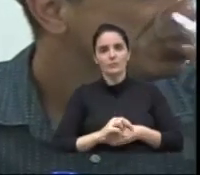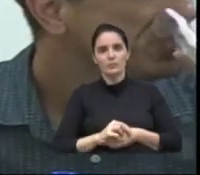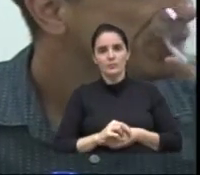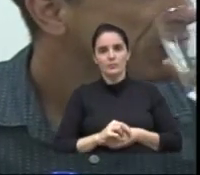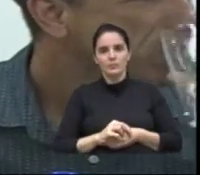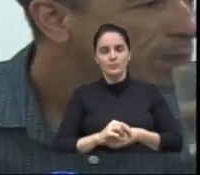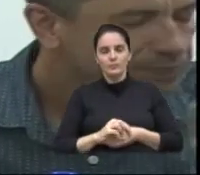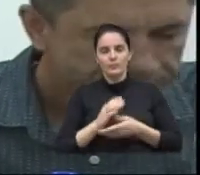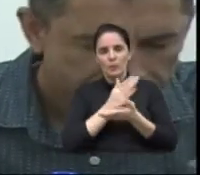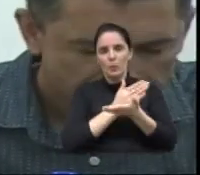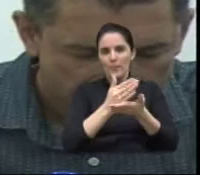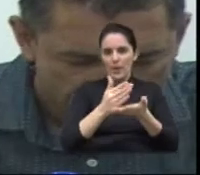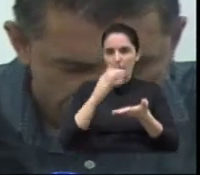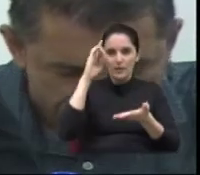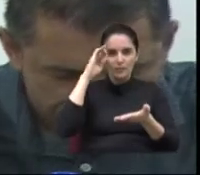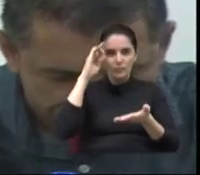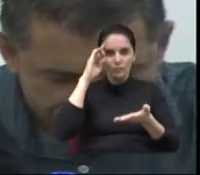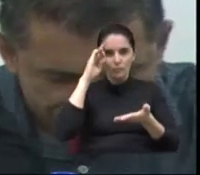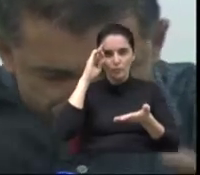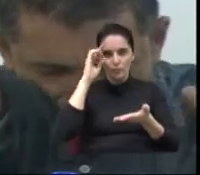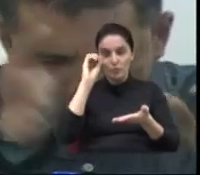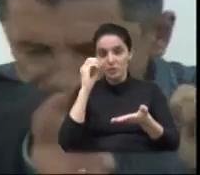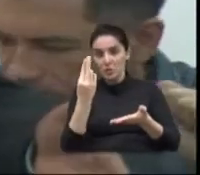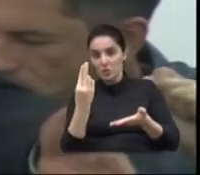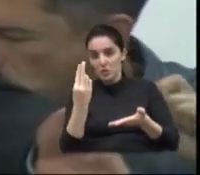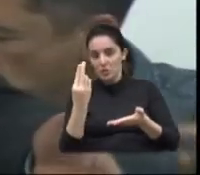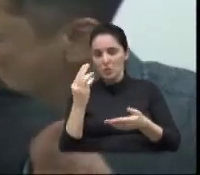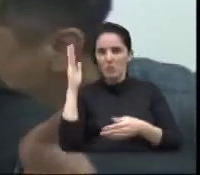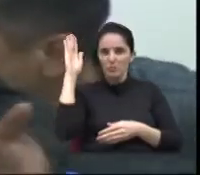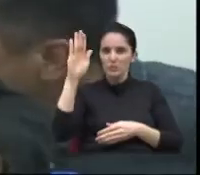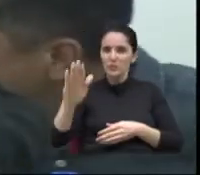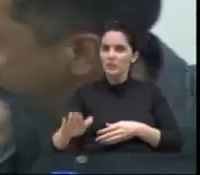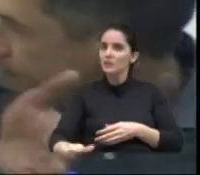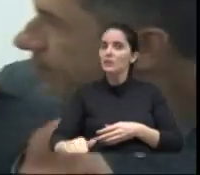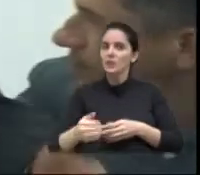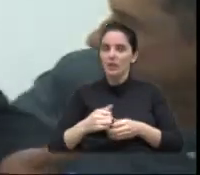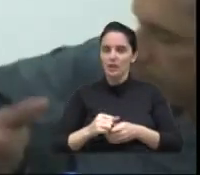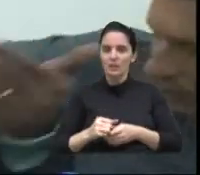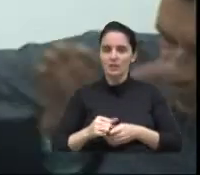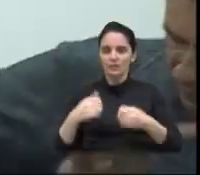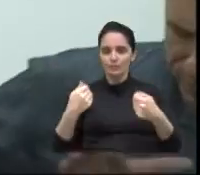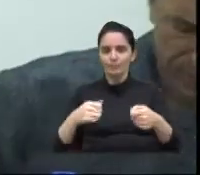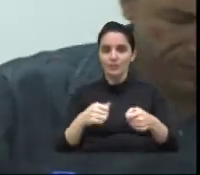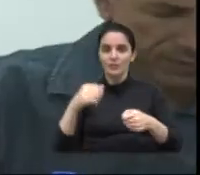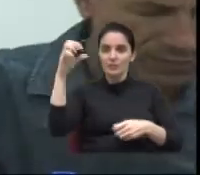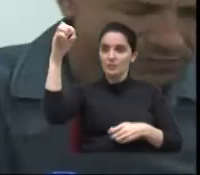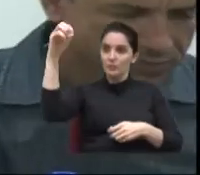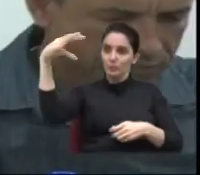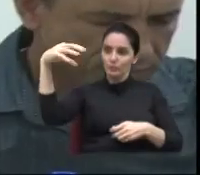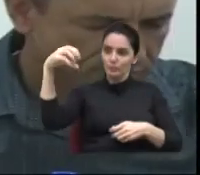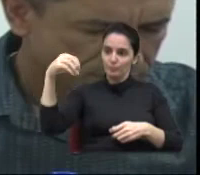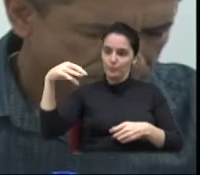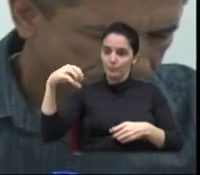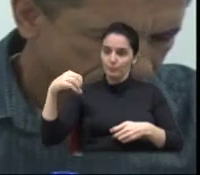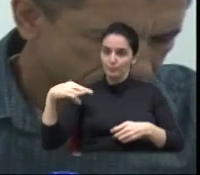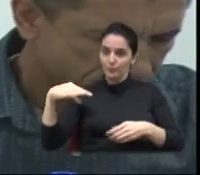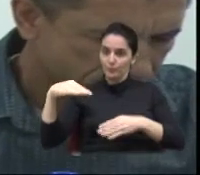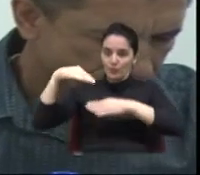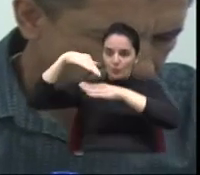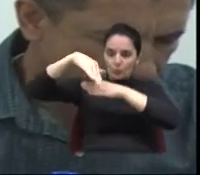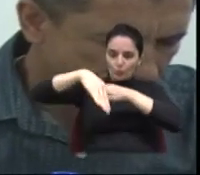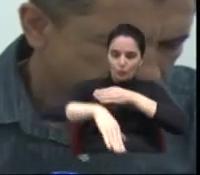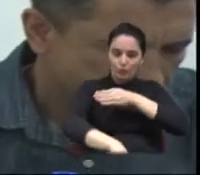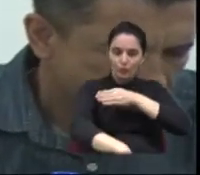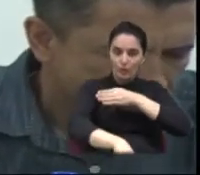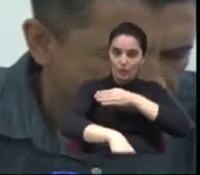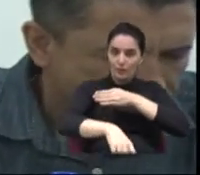manhã. E lá embaixo já se encontra um semáforo que facilita o trânsito. Mas lá em cima tem-se uma